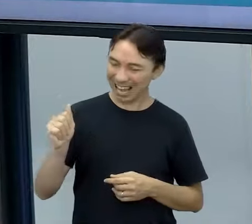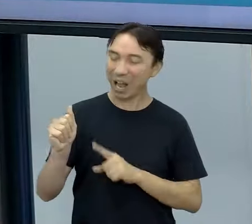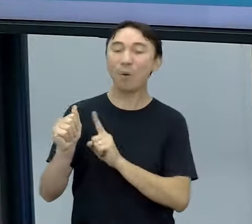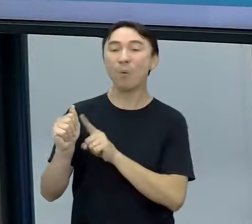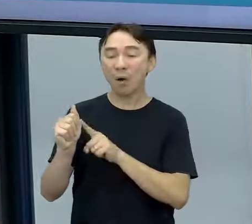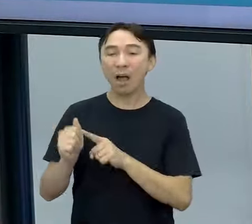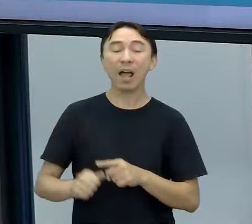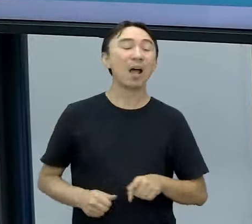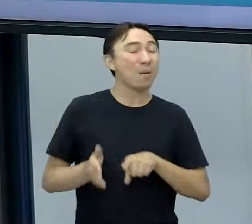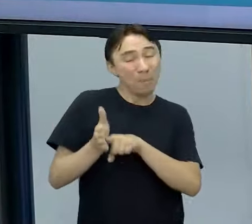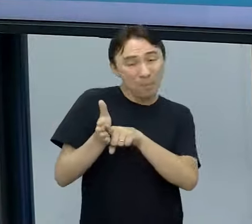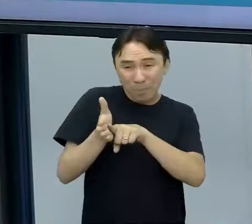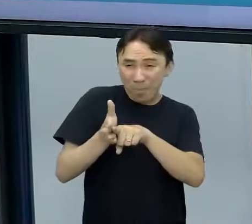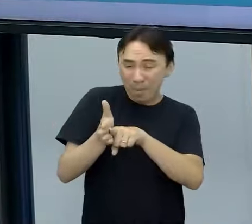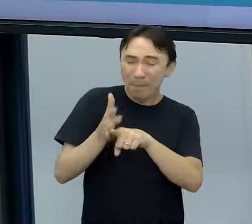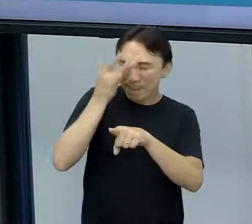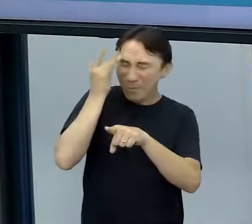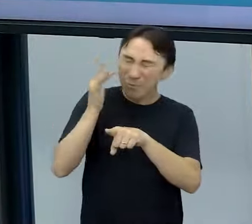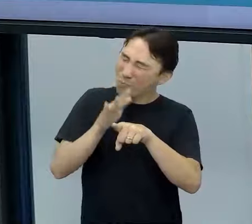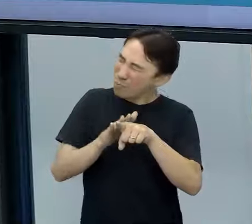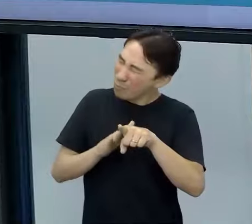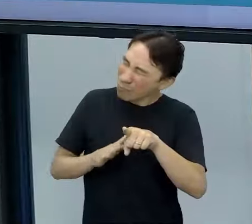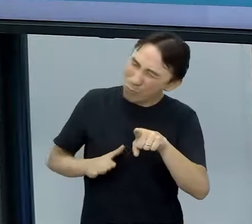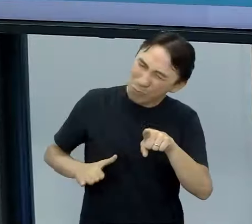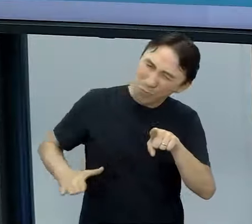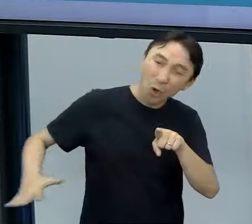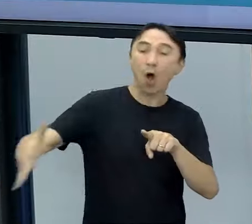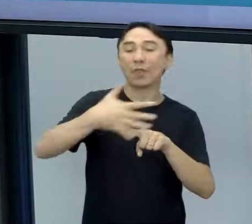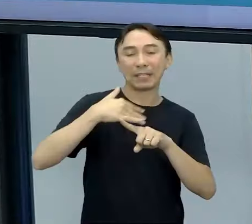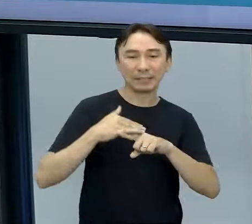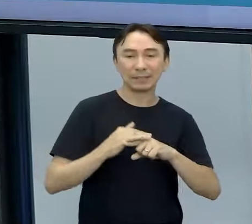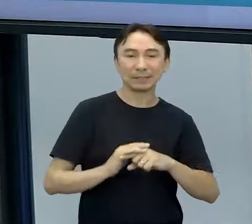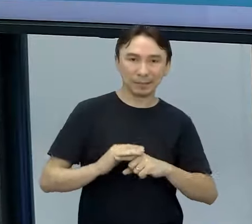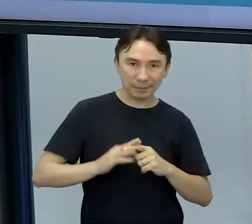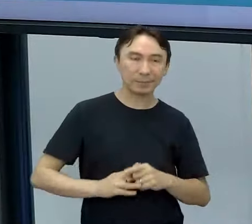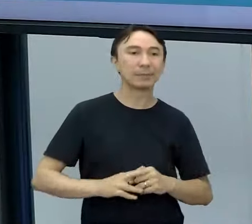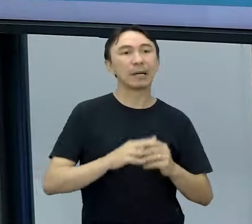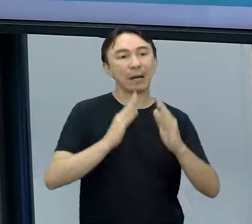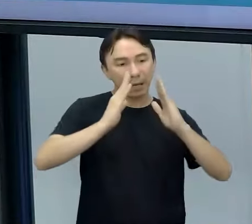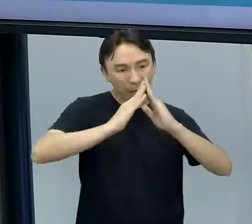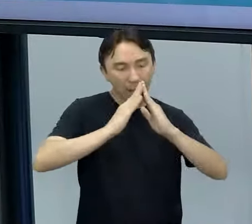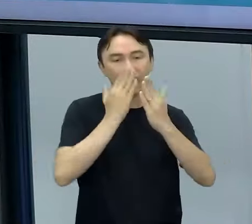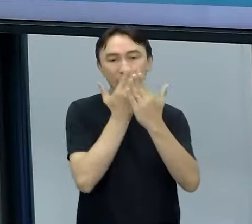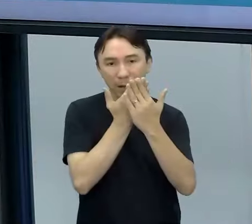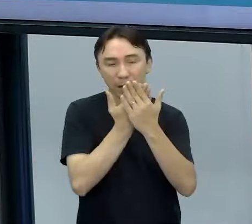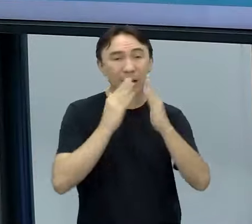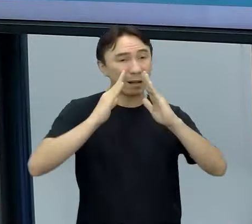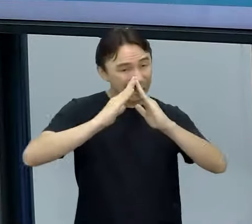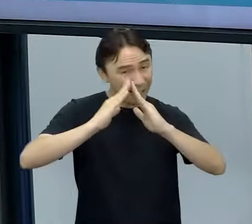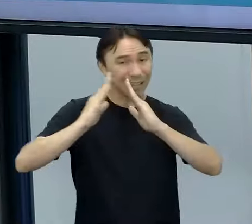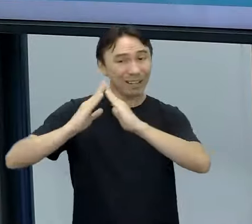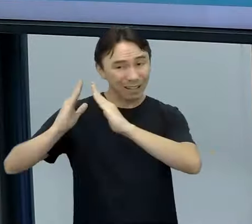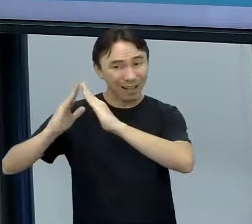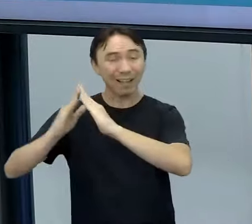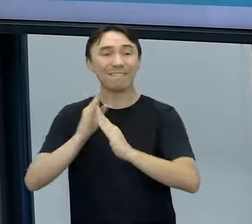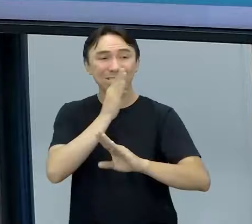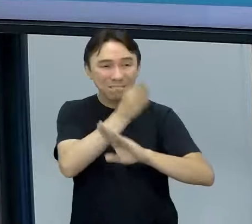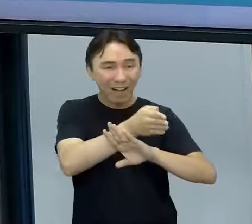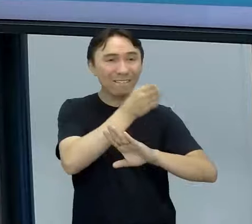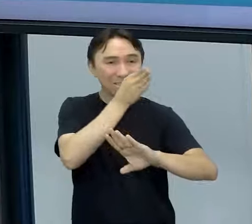pesquisar com todo mundo mesmo. Então, imagina eu batendo na porta de cada pessoa e entrevistando cada morador daquela residência.